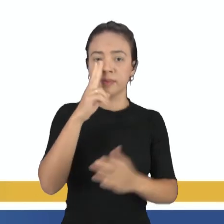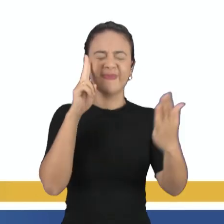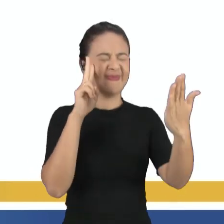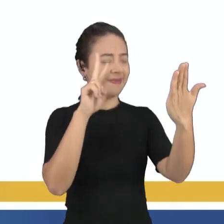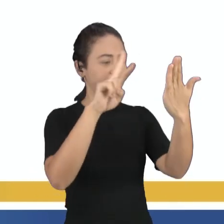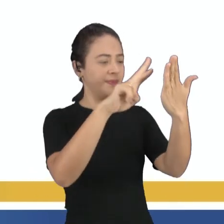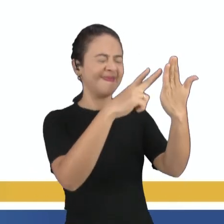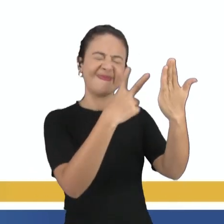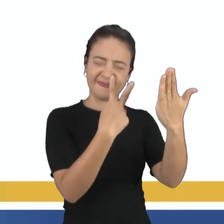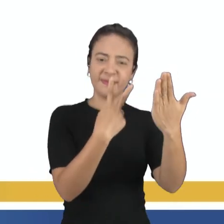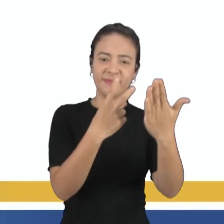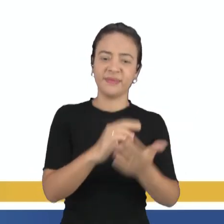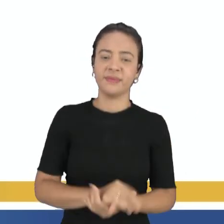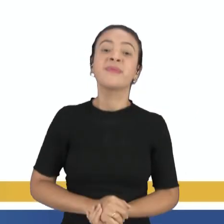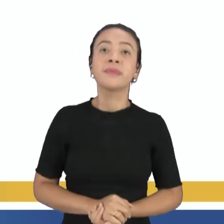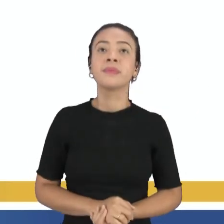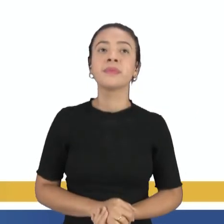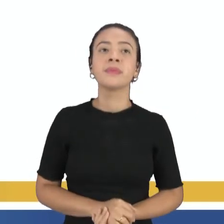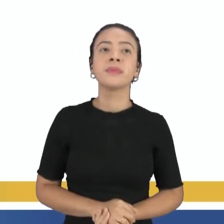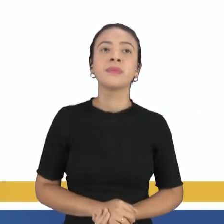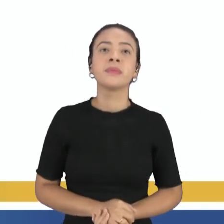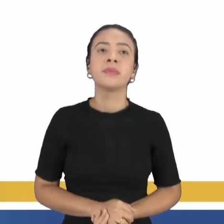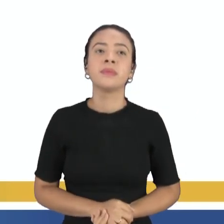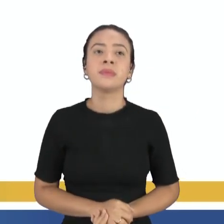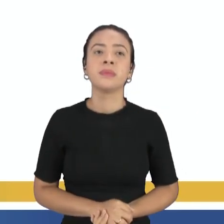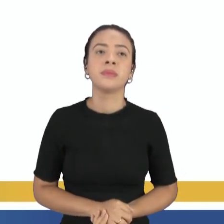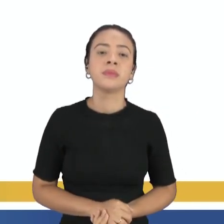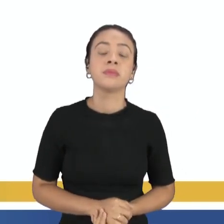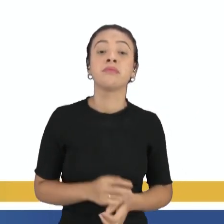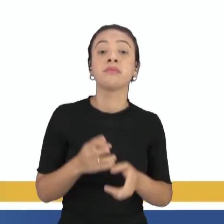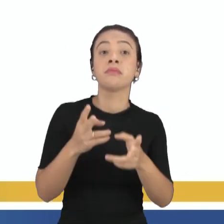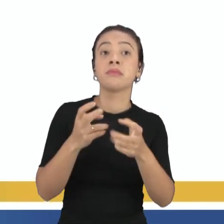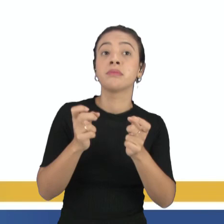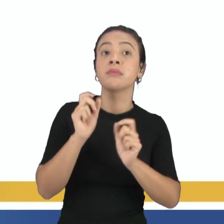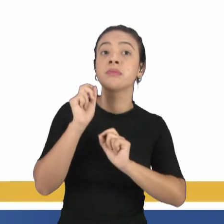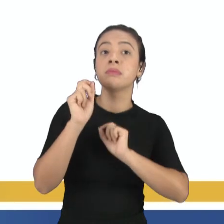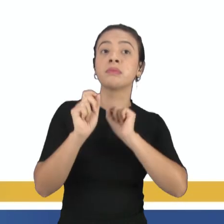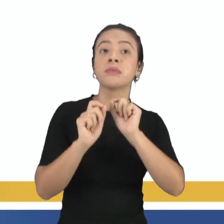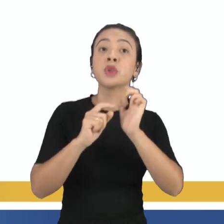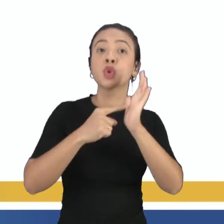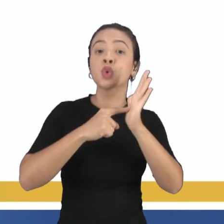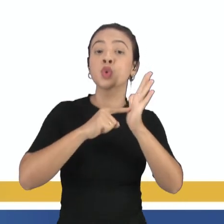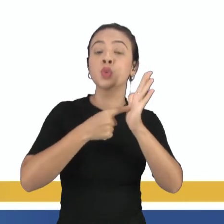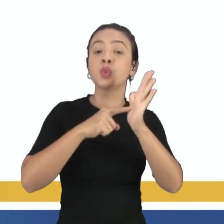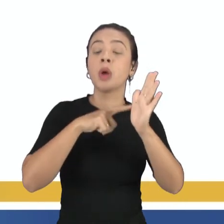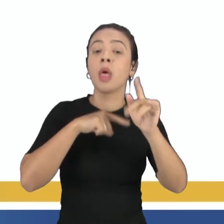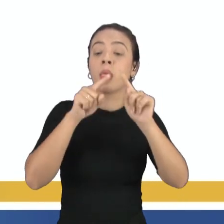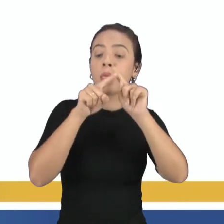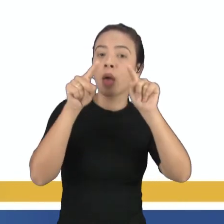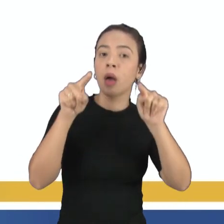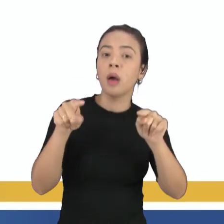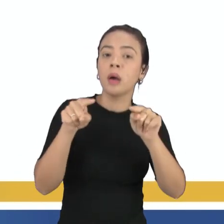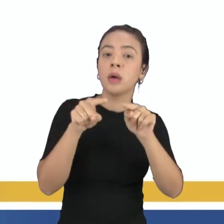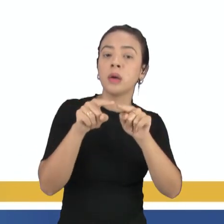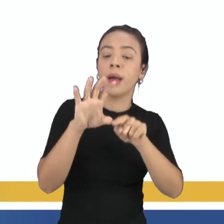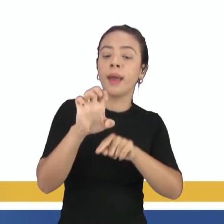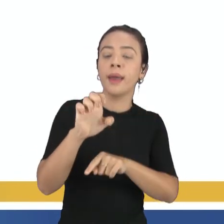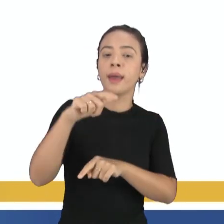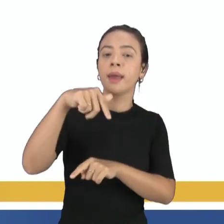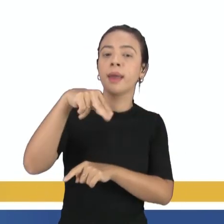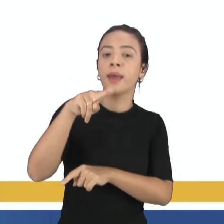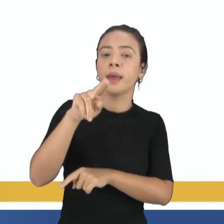refletido pelo outro, tá? Como se tivesse um espelho no meio. Ok? Então, os pontos do quadro são